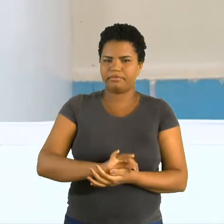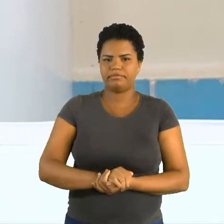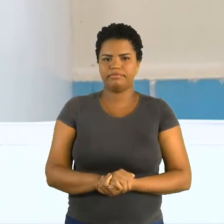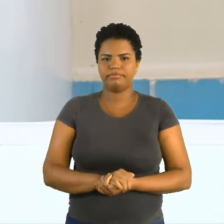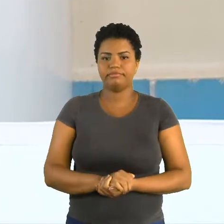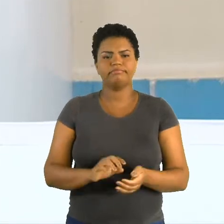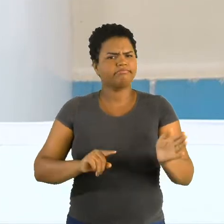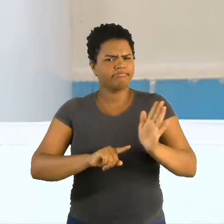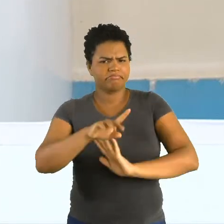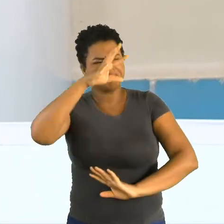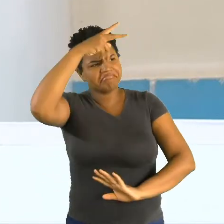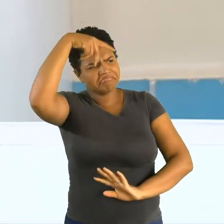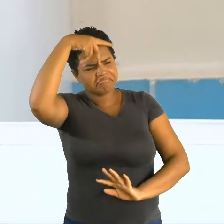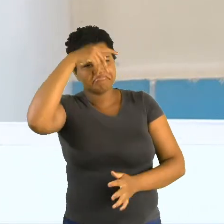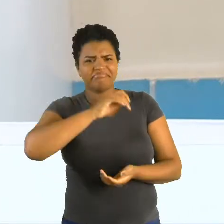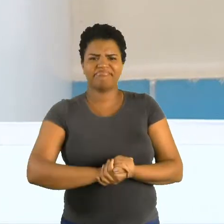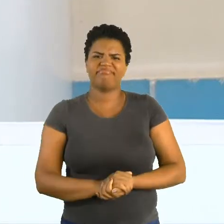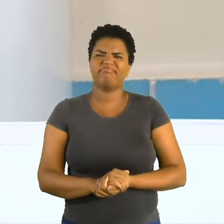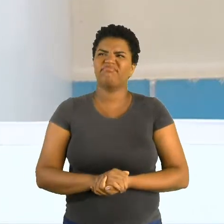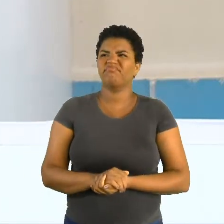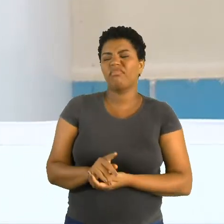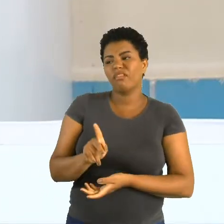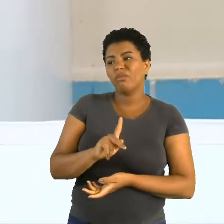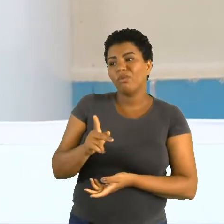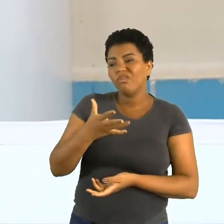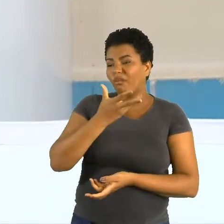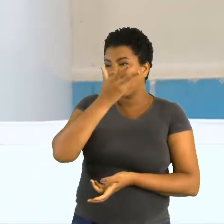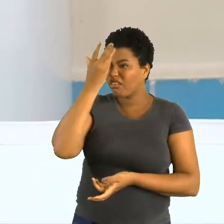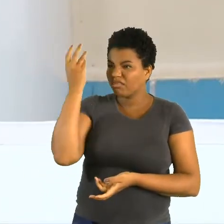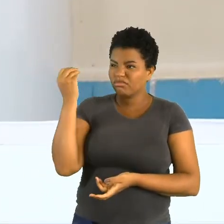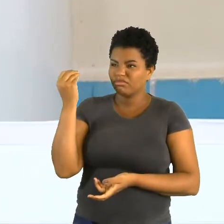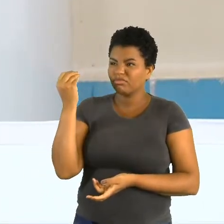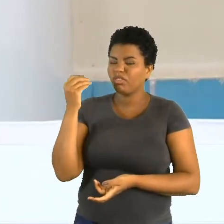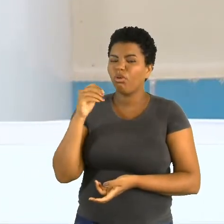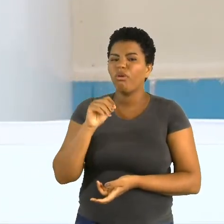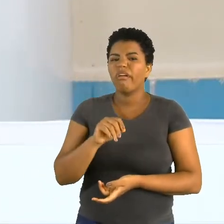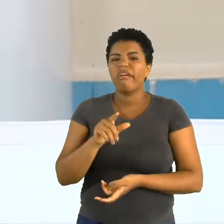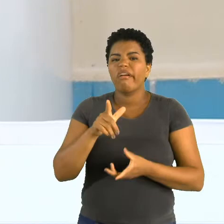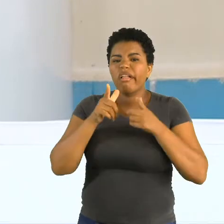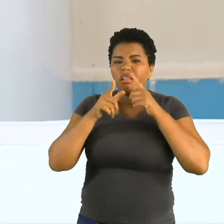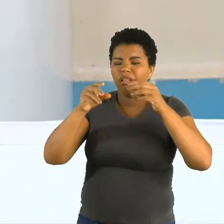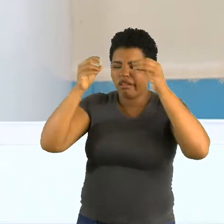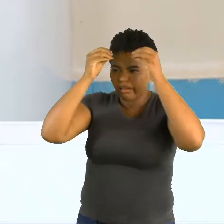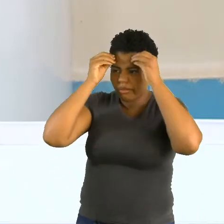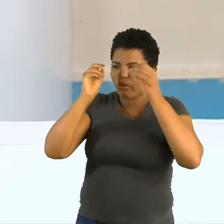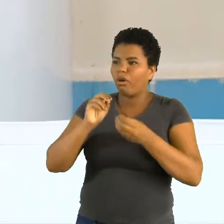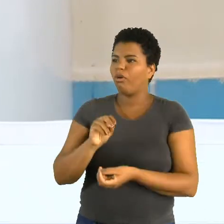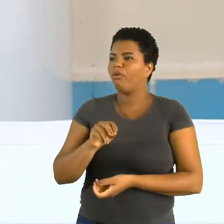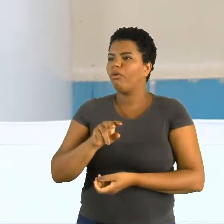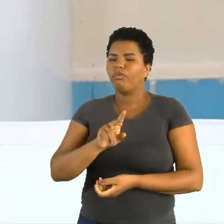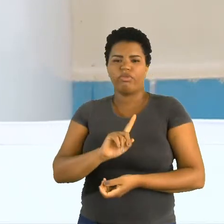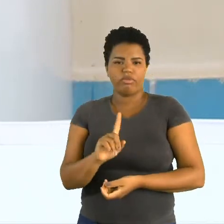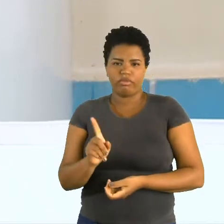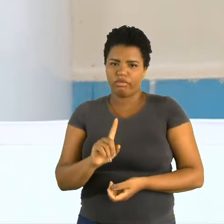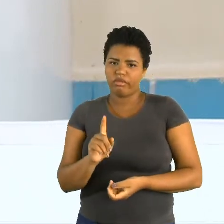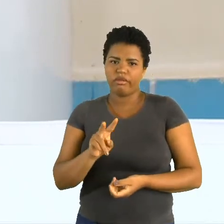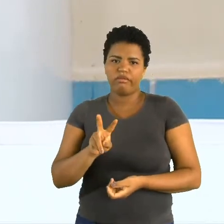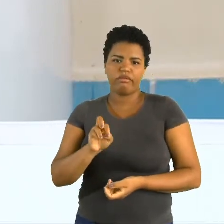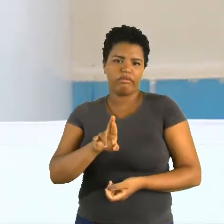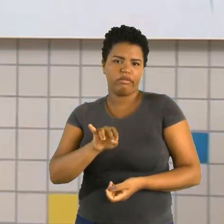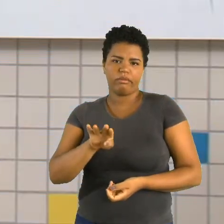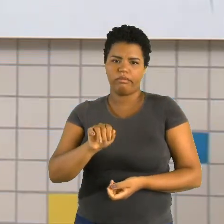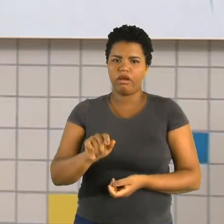Prof, eu me esqueci o que é uma linguagem não verbal e mista. A senhora poderia me explicar